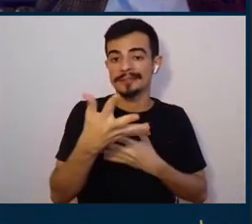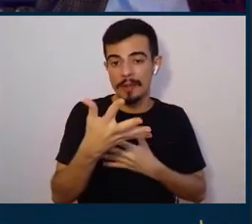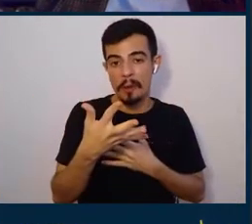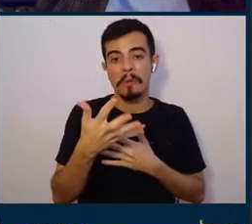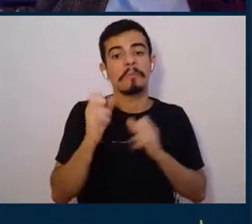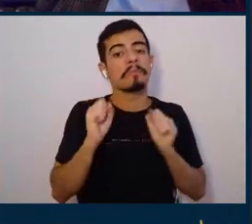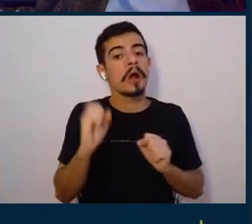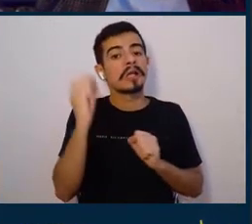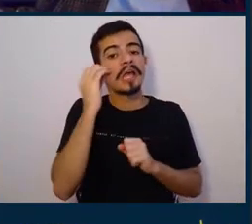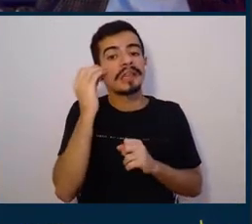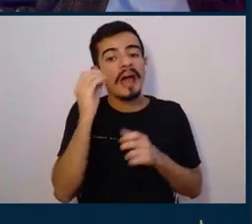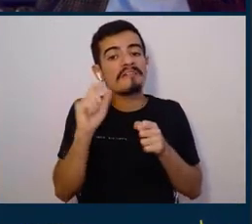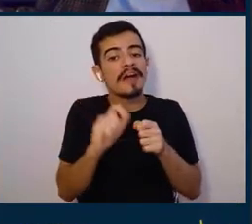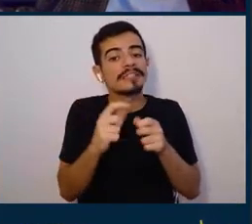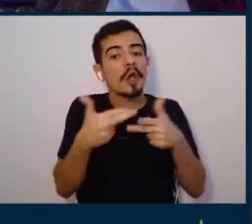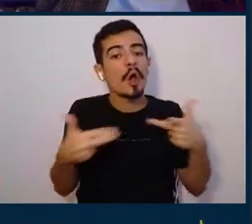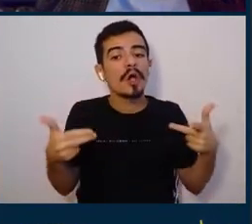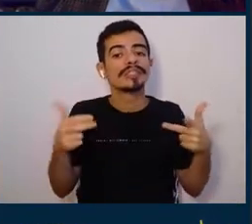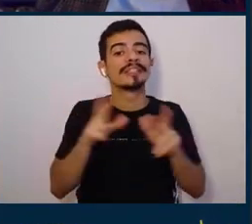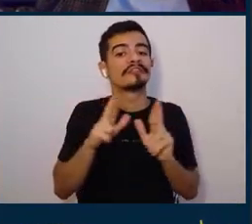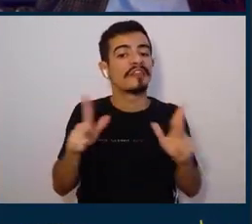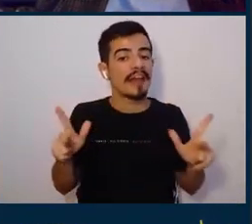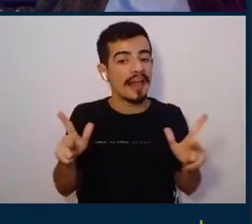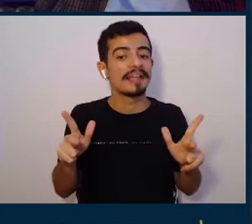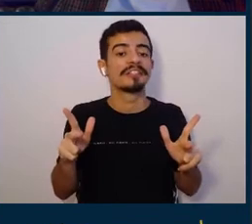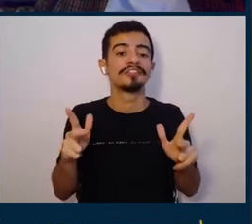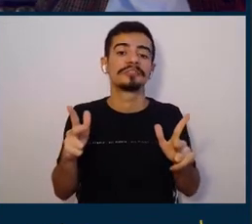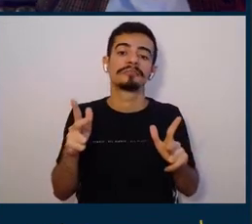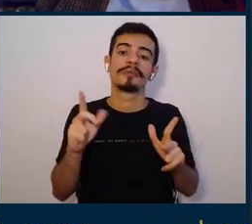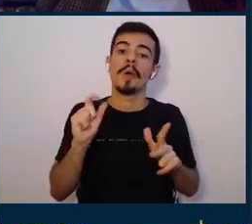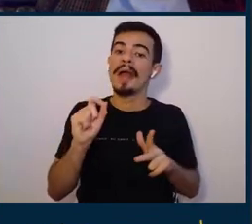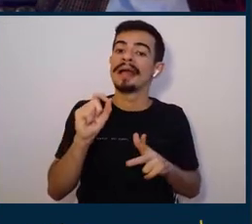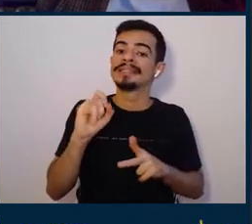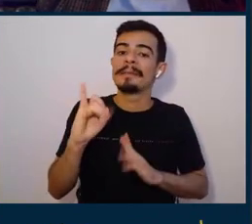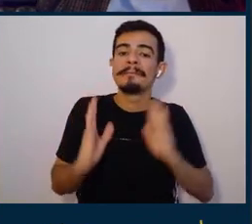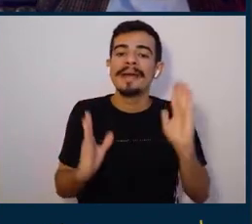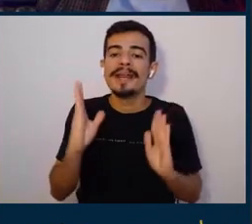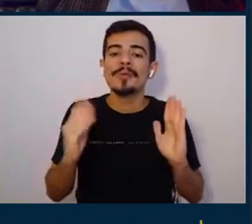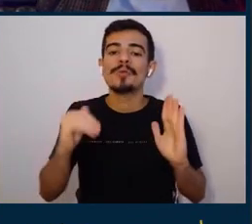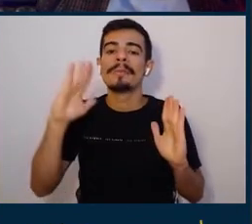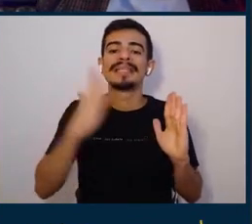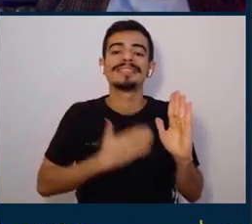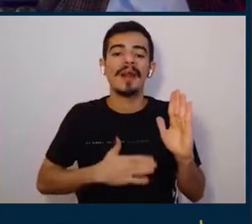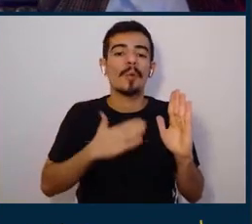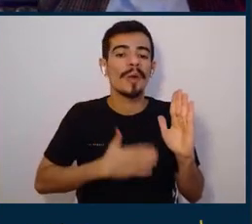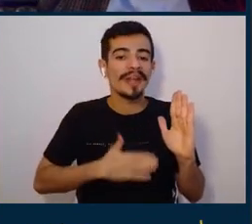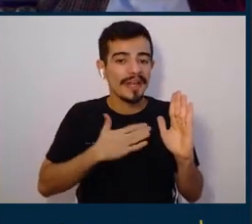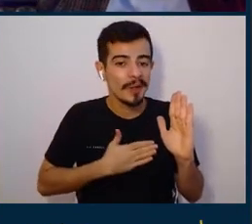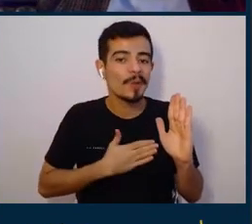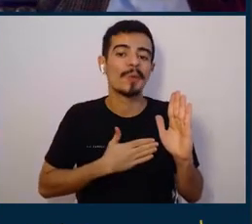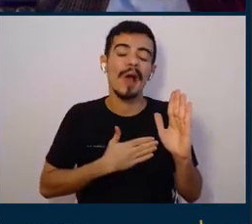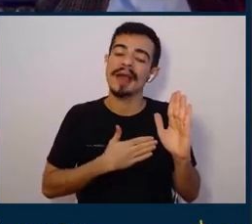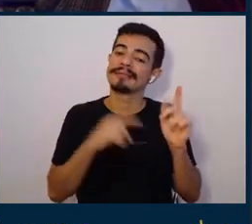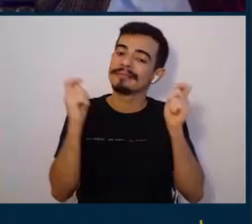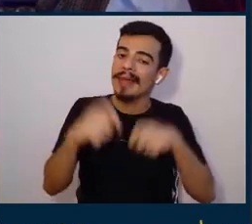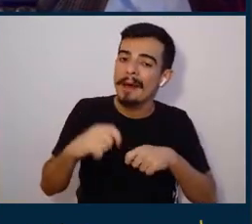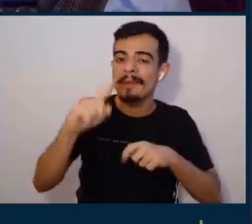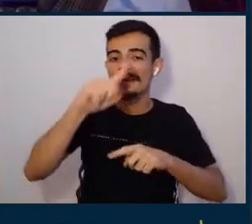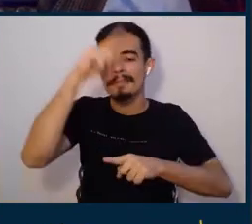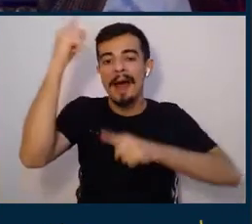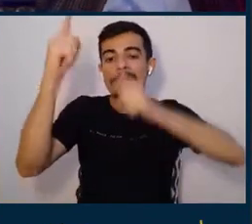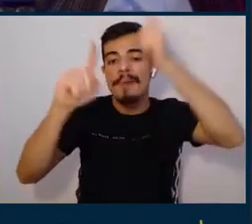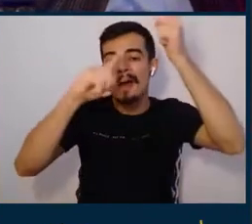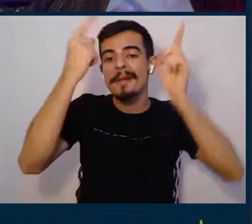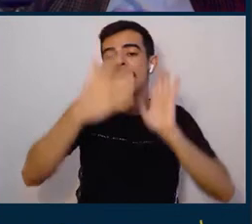diferente. Normalmente, a gente faz isso quando está num período mais tranquilo, né? A gente não está lá naquela correria, resolvendo problema de